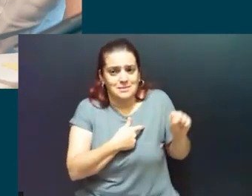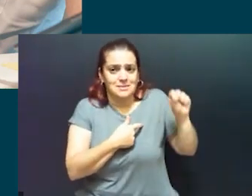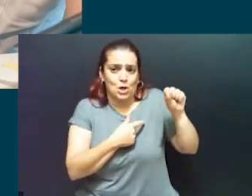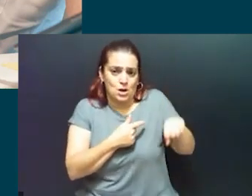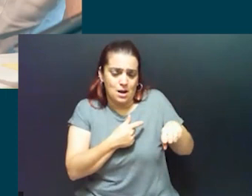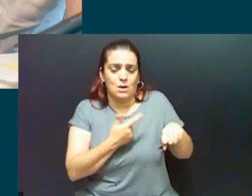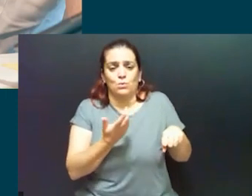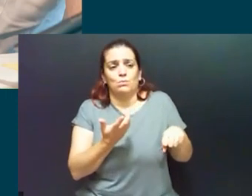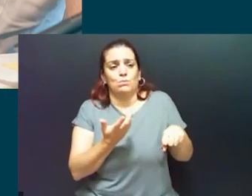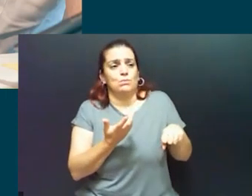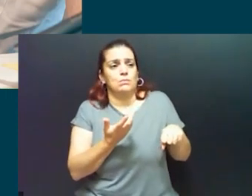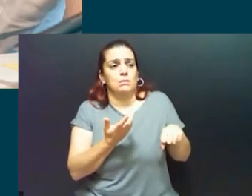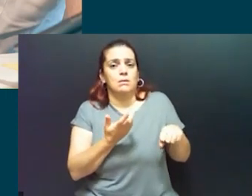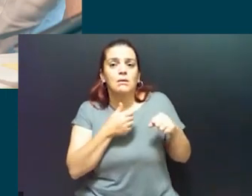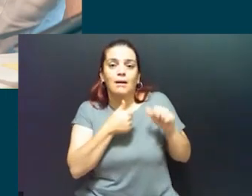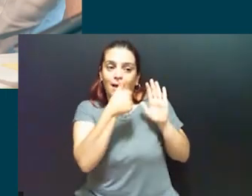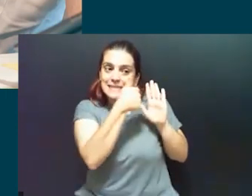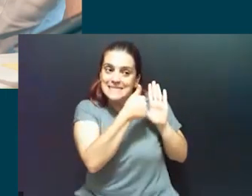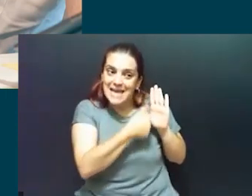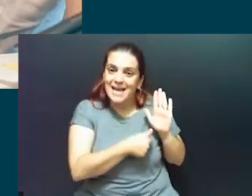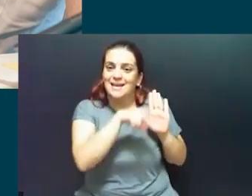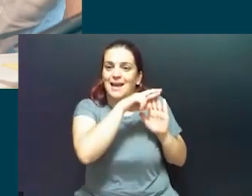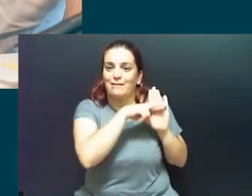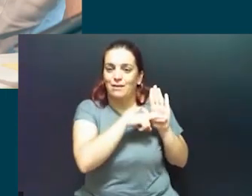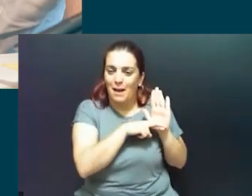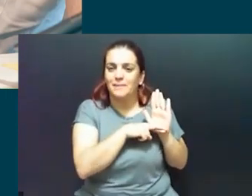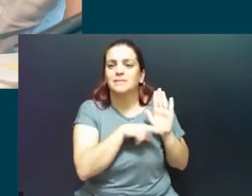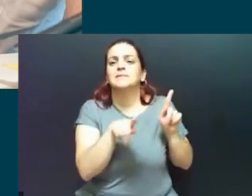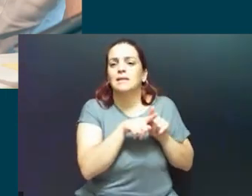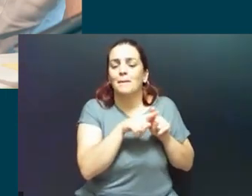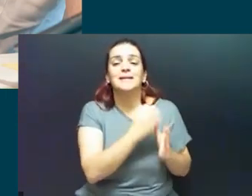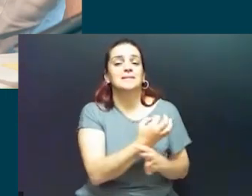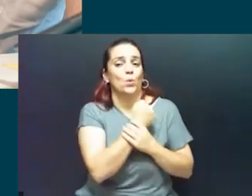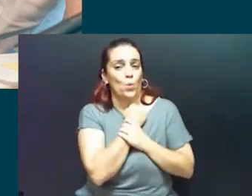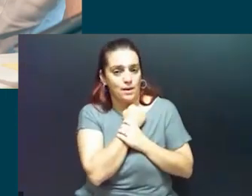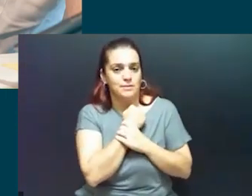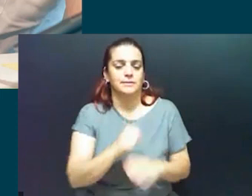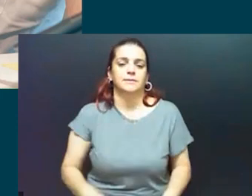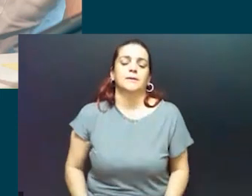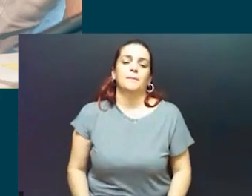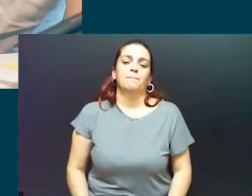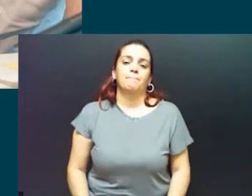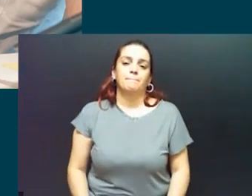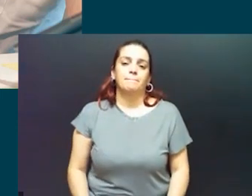vai incluir as regulamentações e também requisitos de segurança. A gente também